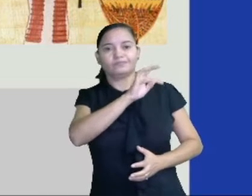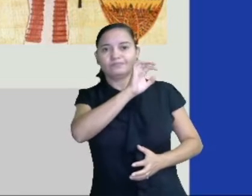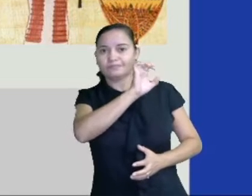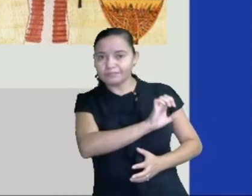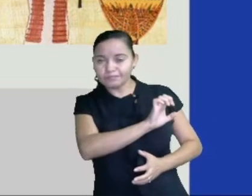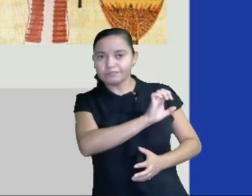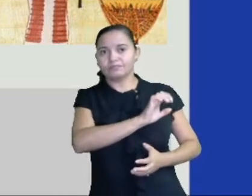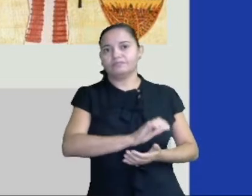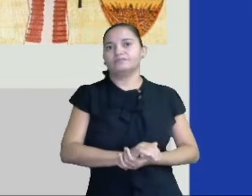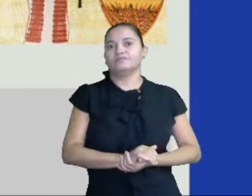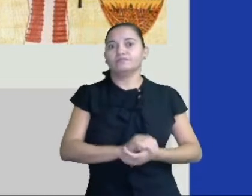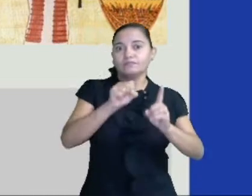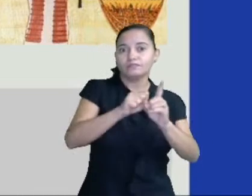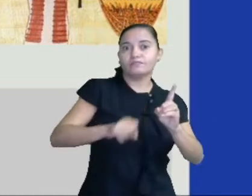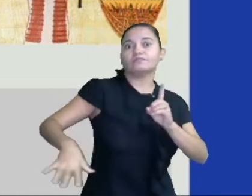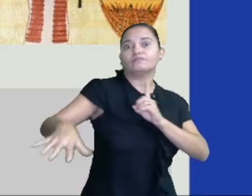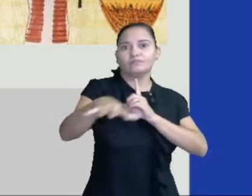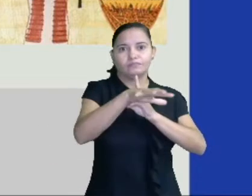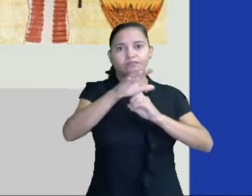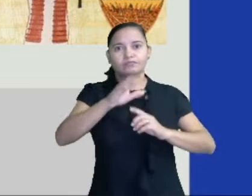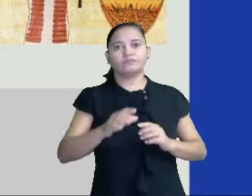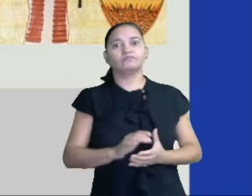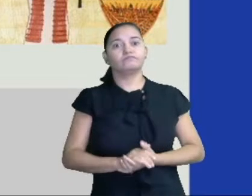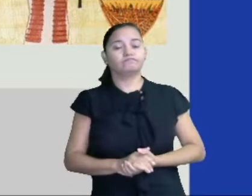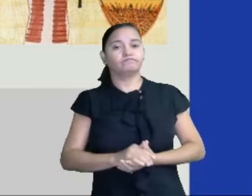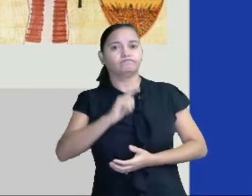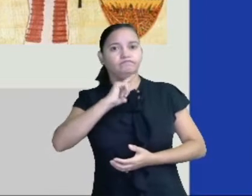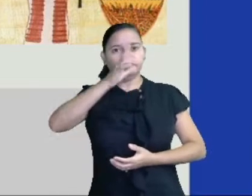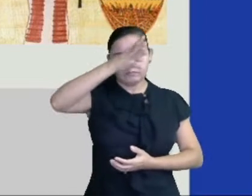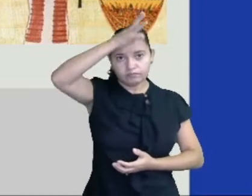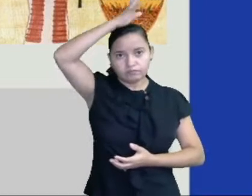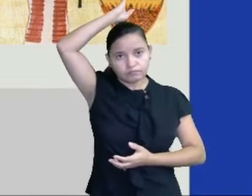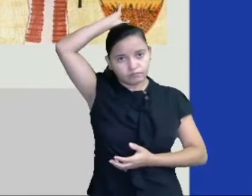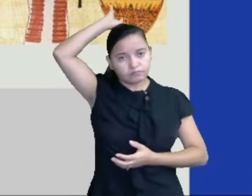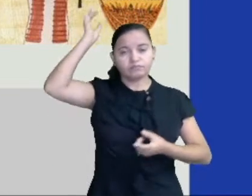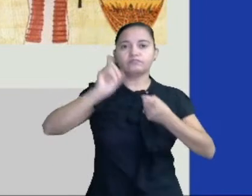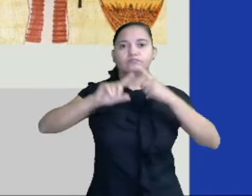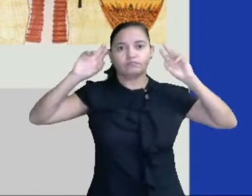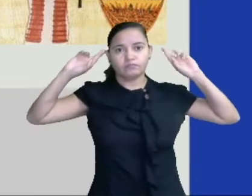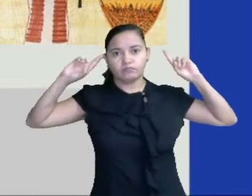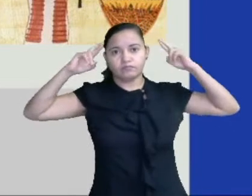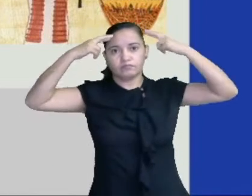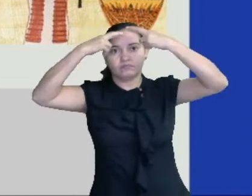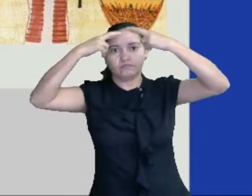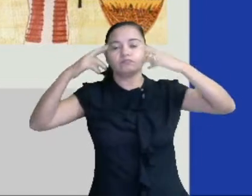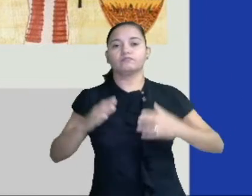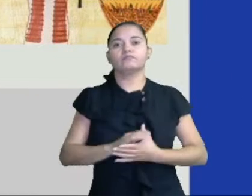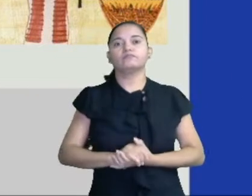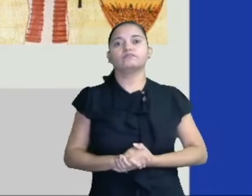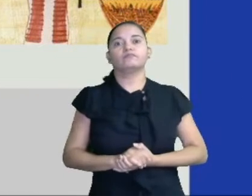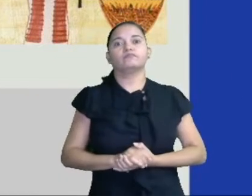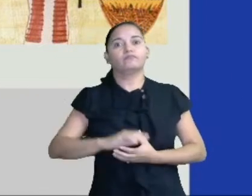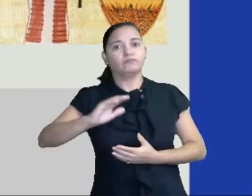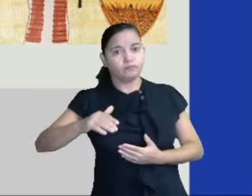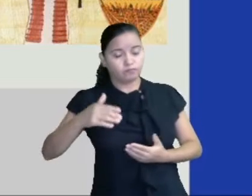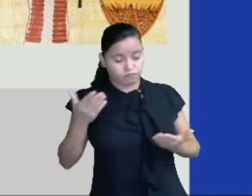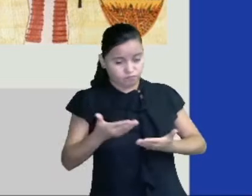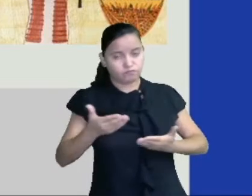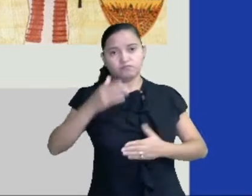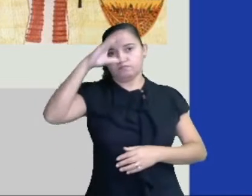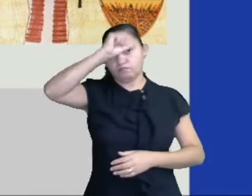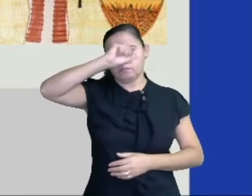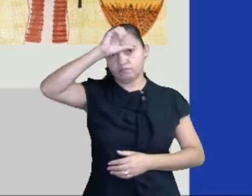envolvimento ou como o curso de seu desenvolvimento influenciou na história da humanidade, são essas